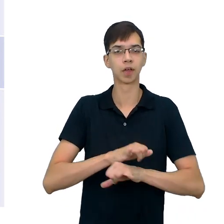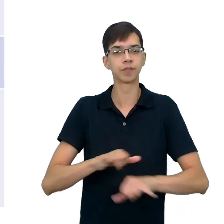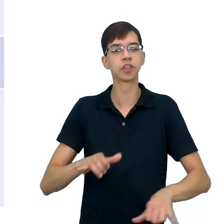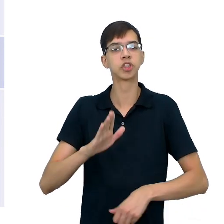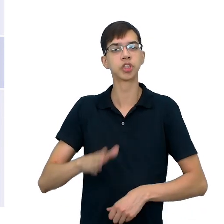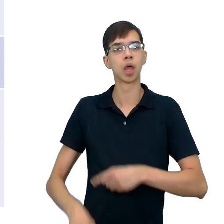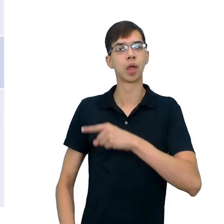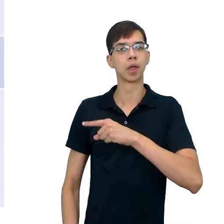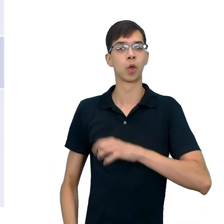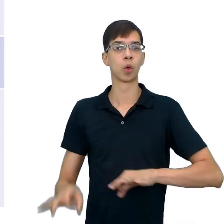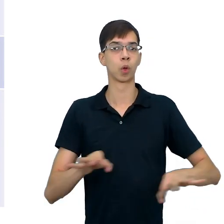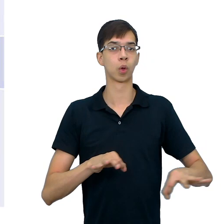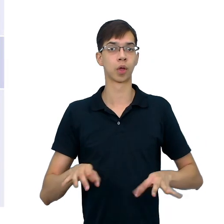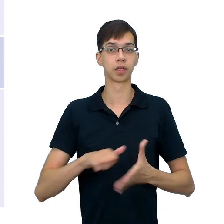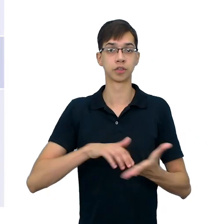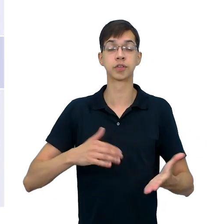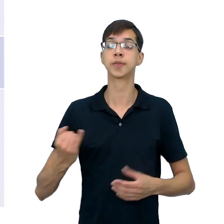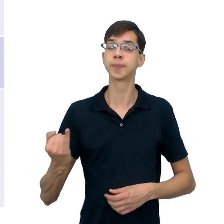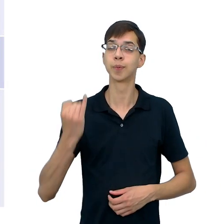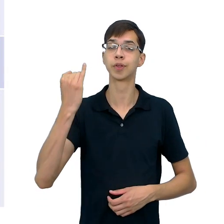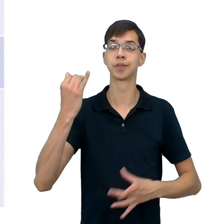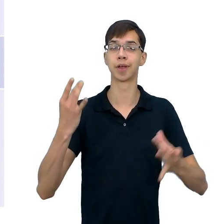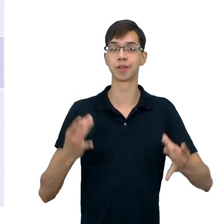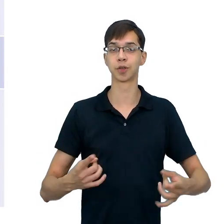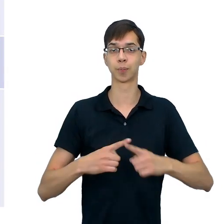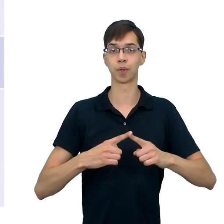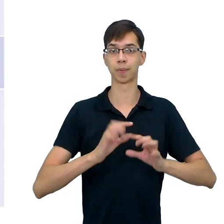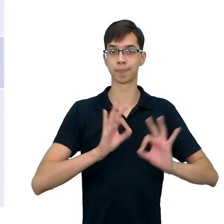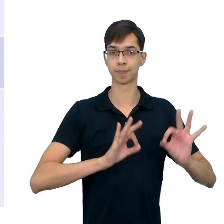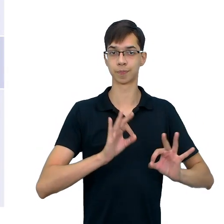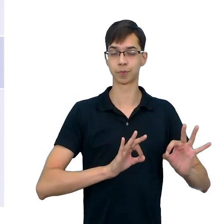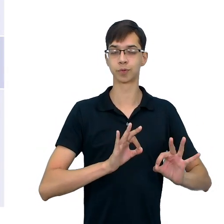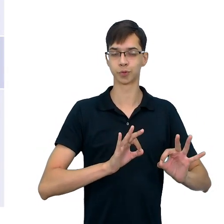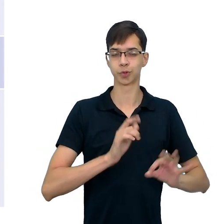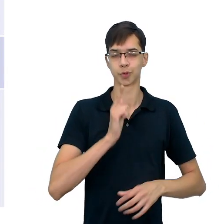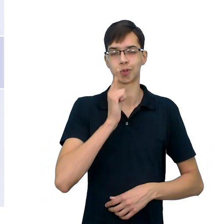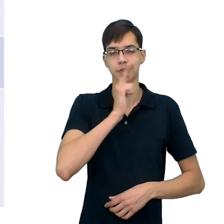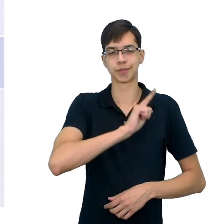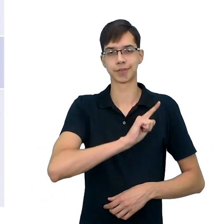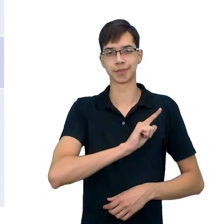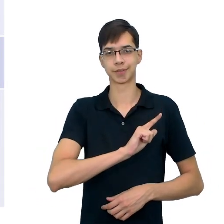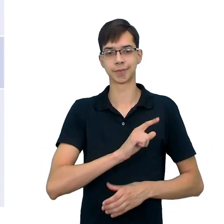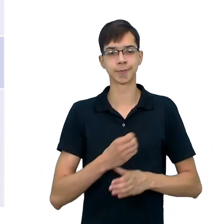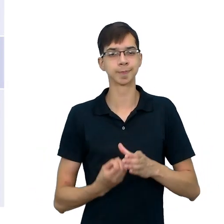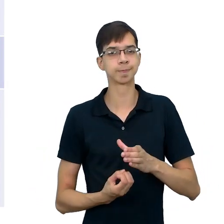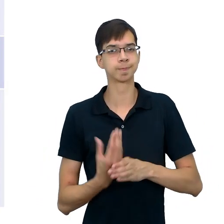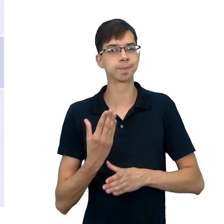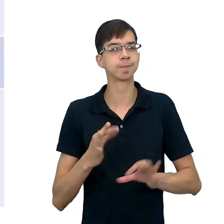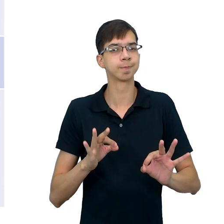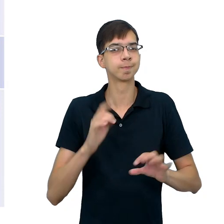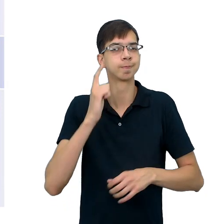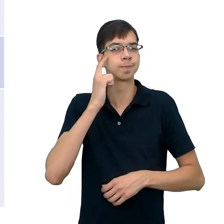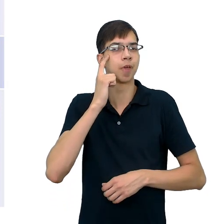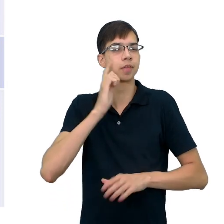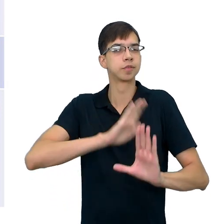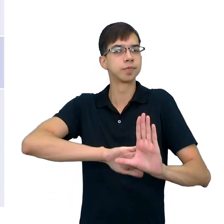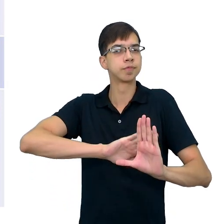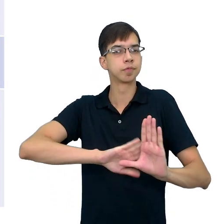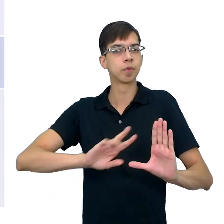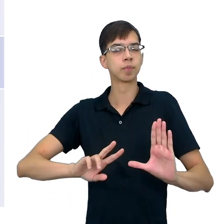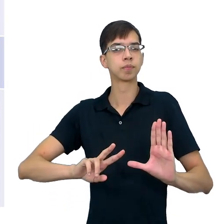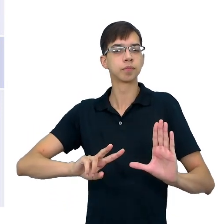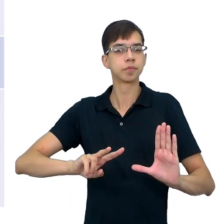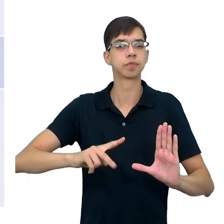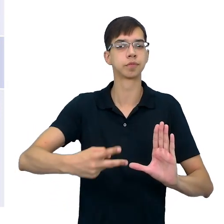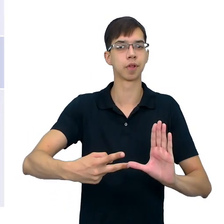são importantes para a construção de um planejamento intencional. Então, alguns elementos são importantes,